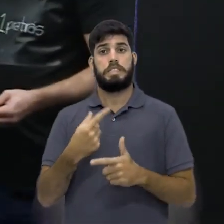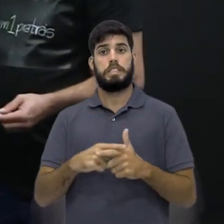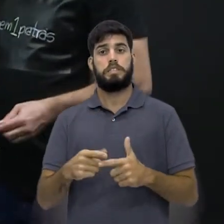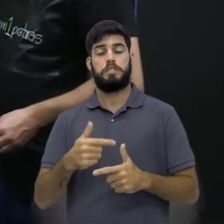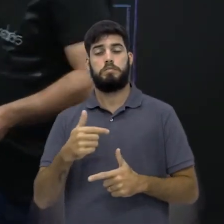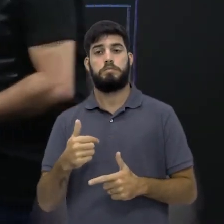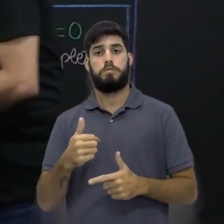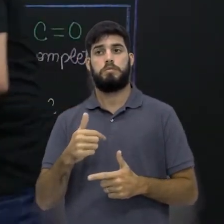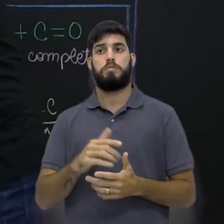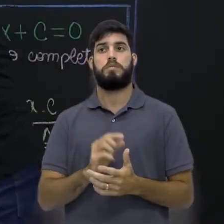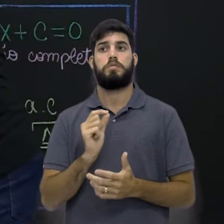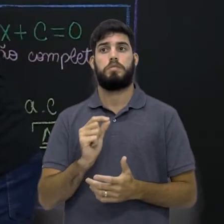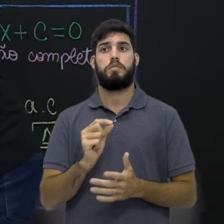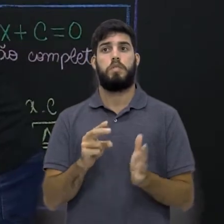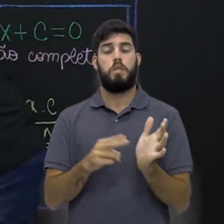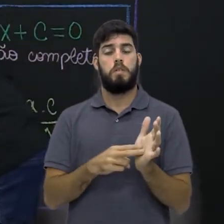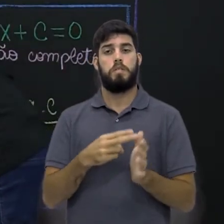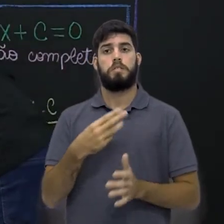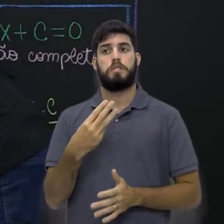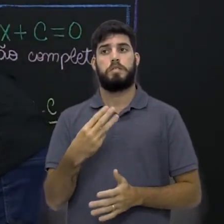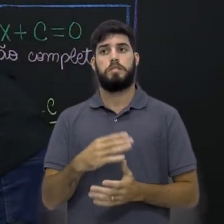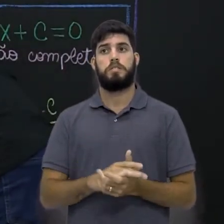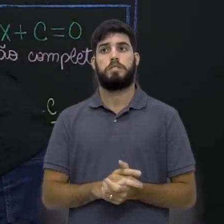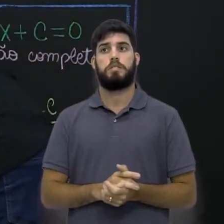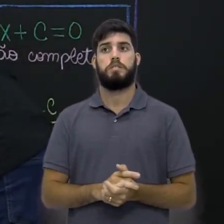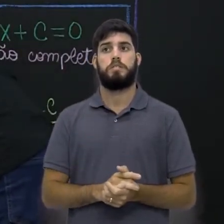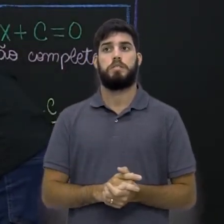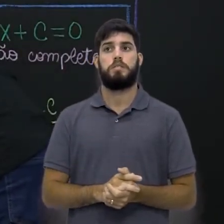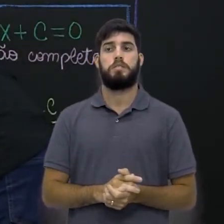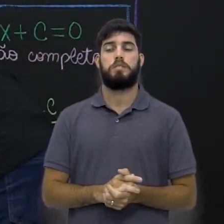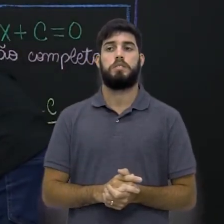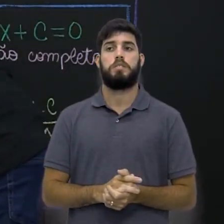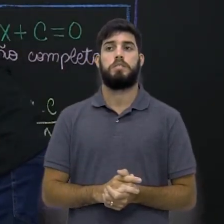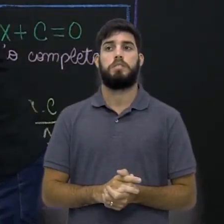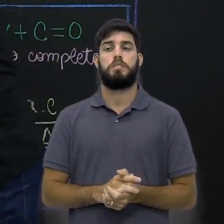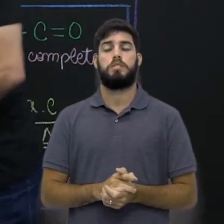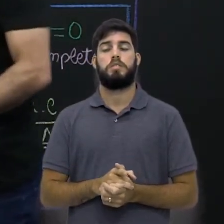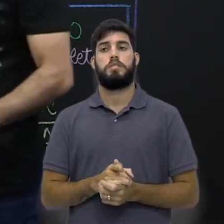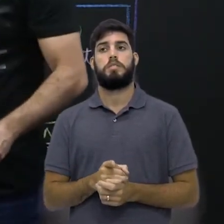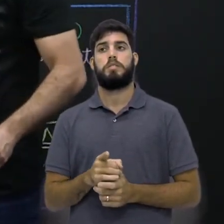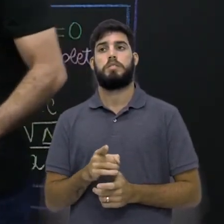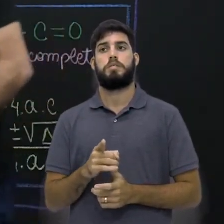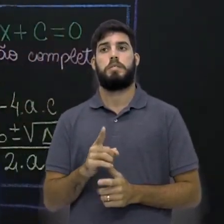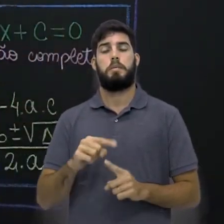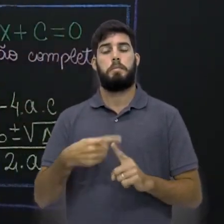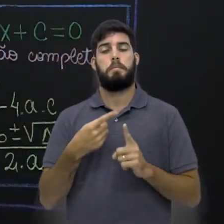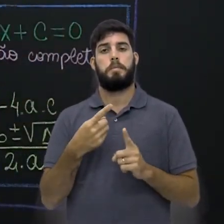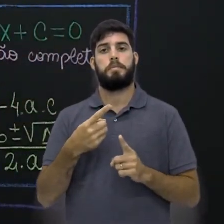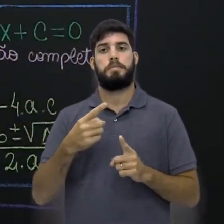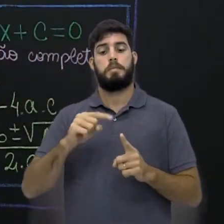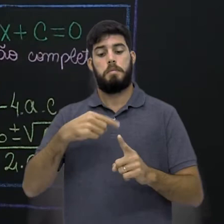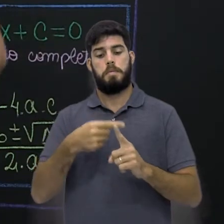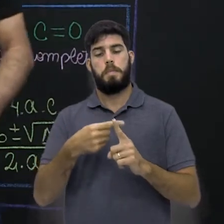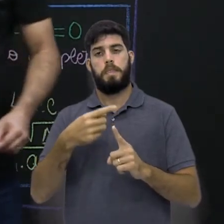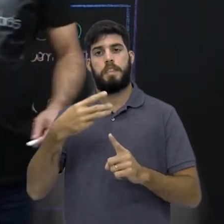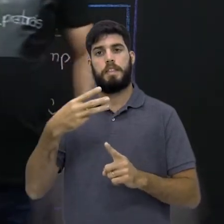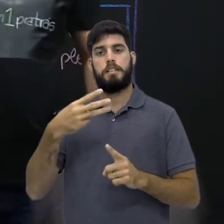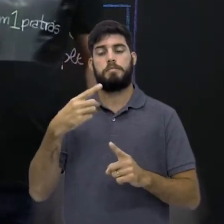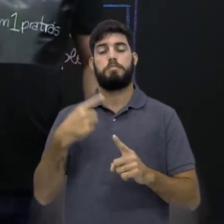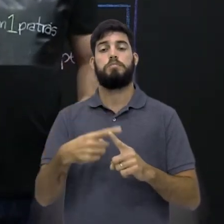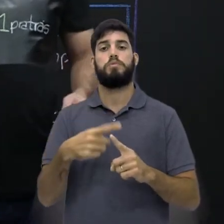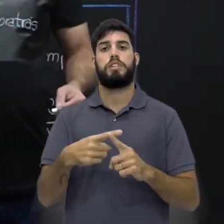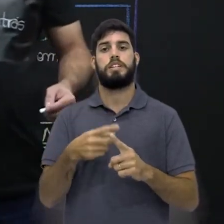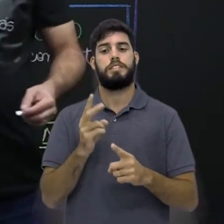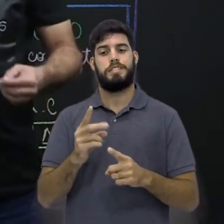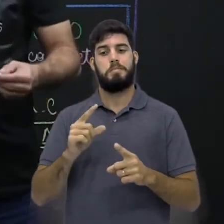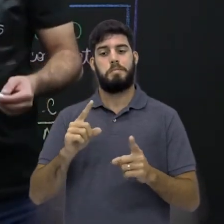é 3. Menos com mais é menos. Só que aqui para a raiz vem mais 3, porque essa divisão